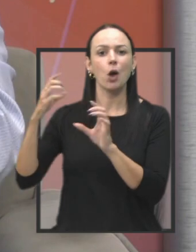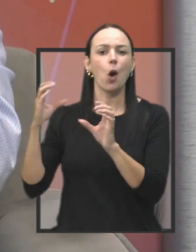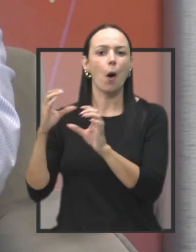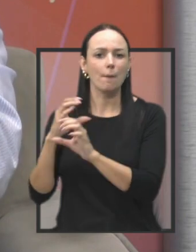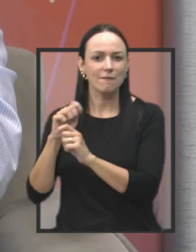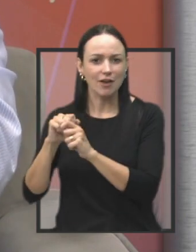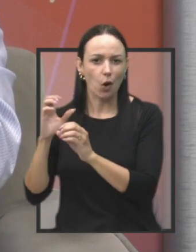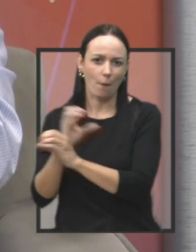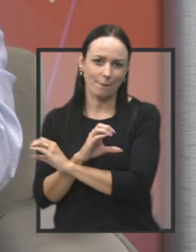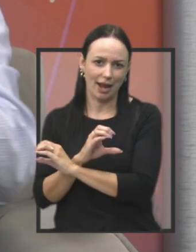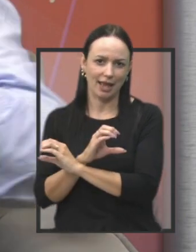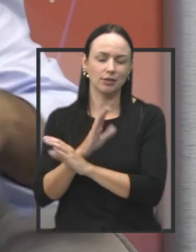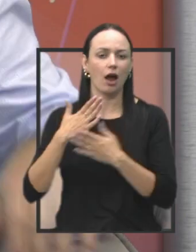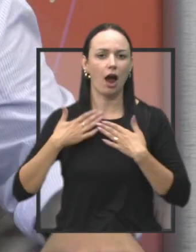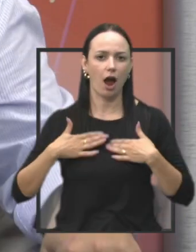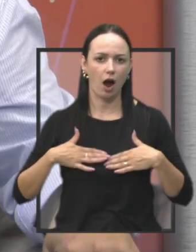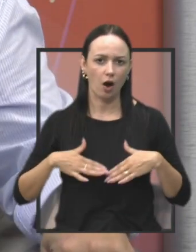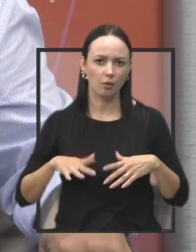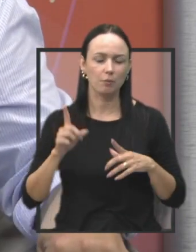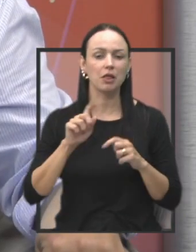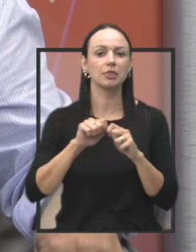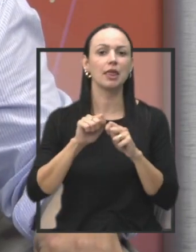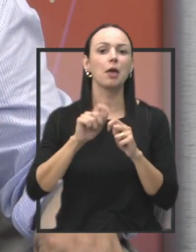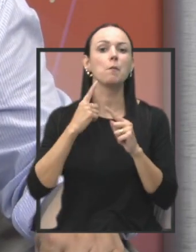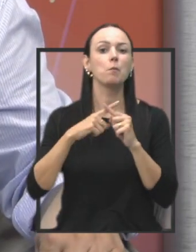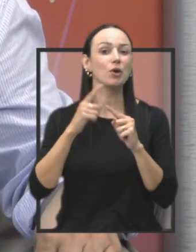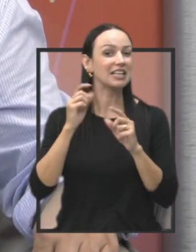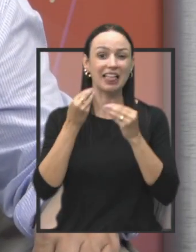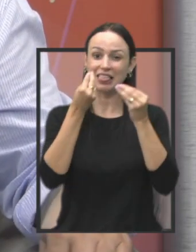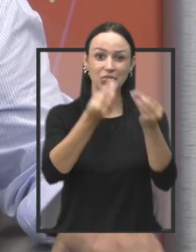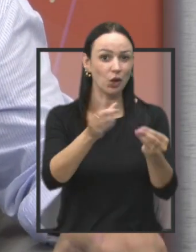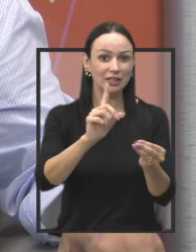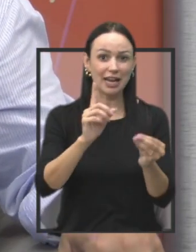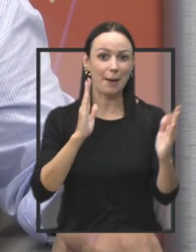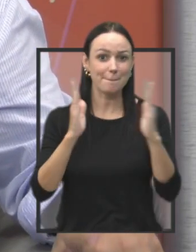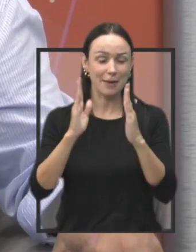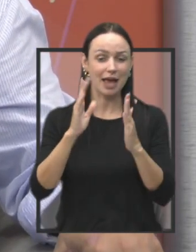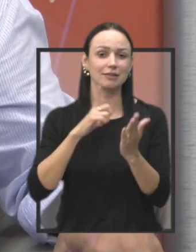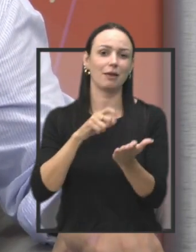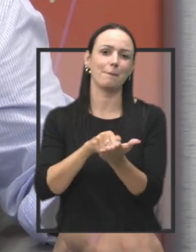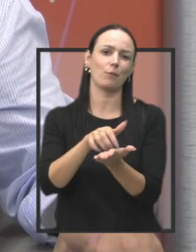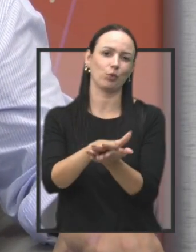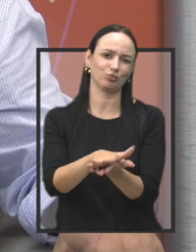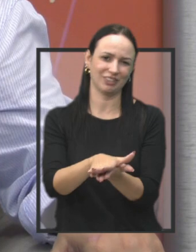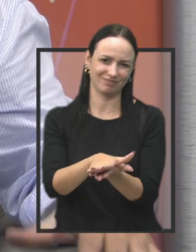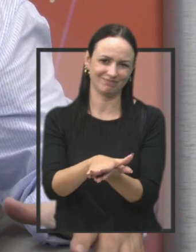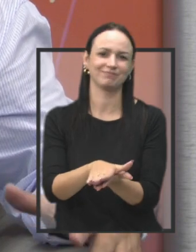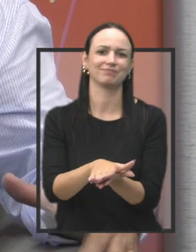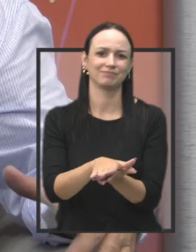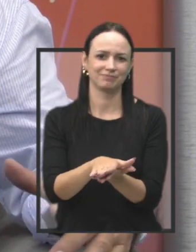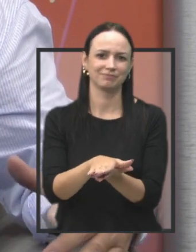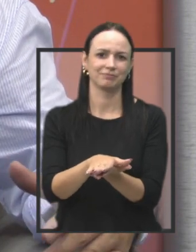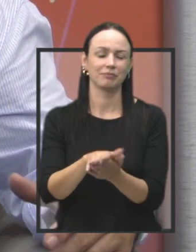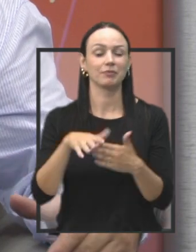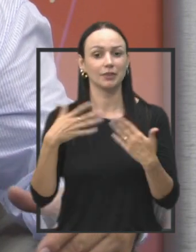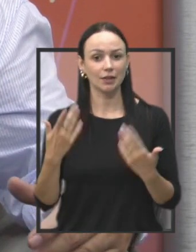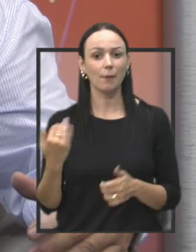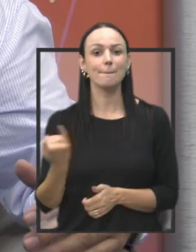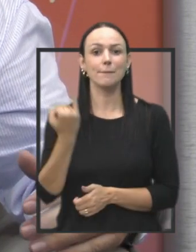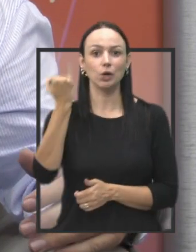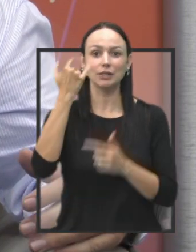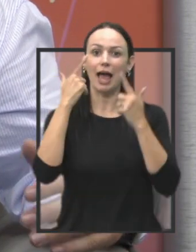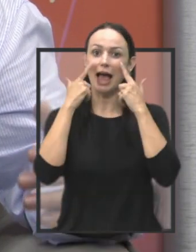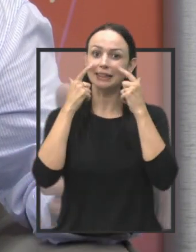importante é garantir o prazo para não cair numa multa por atraso na entrega da declaração de imposto de renda. Então, é importante se atentar ao